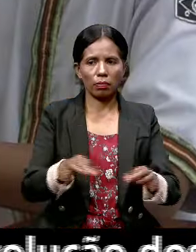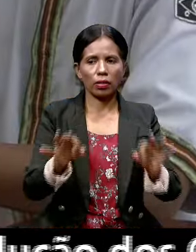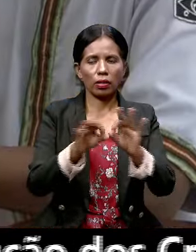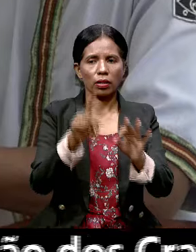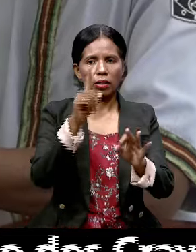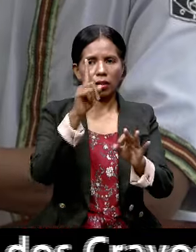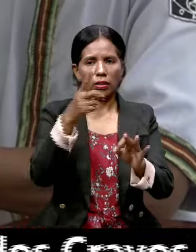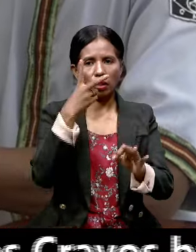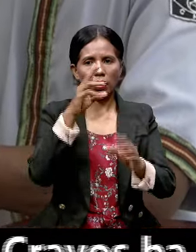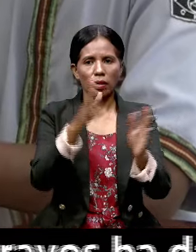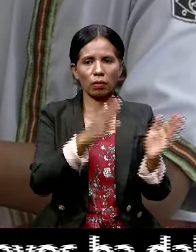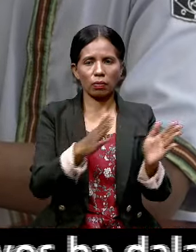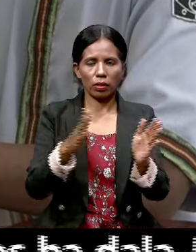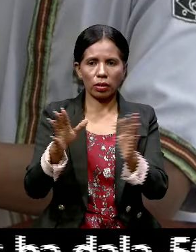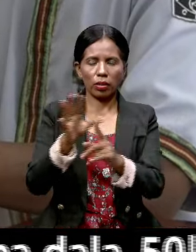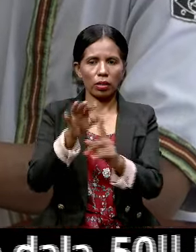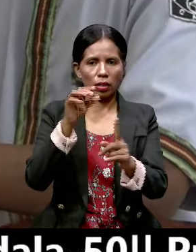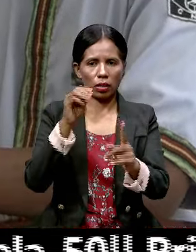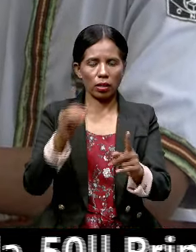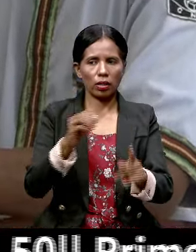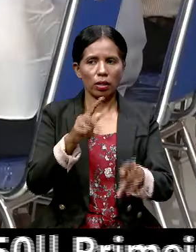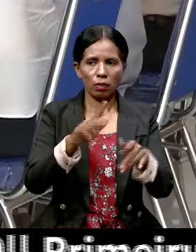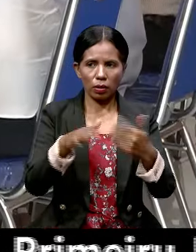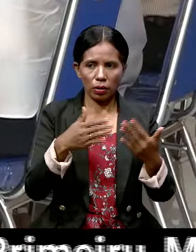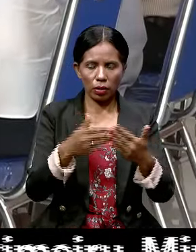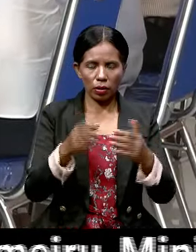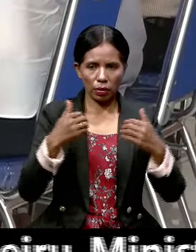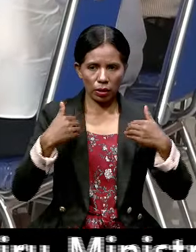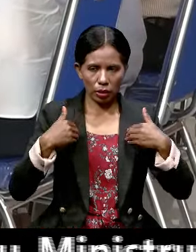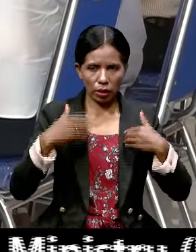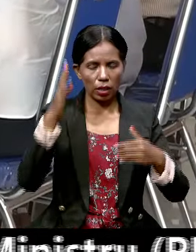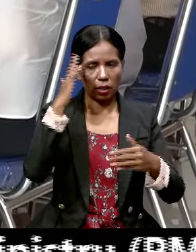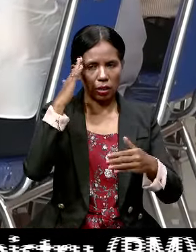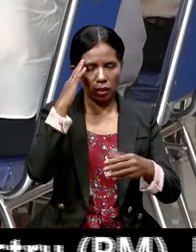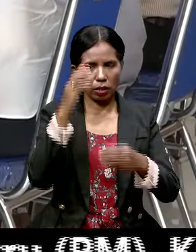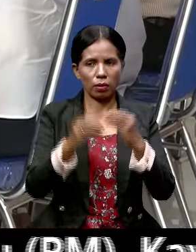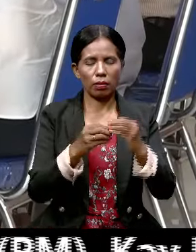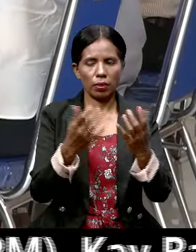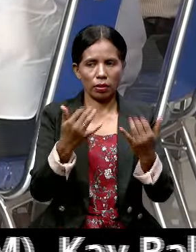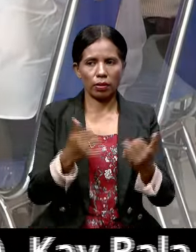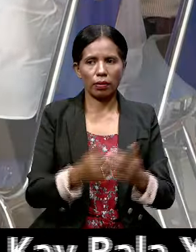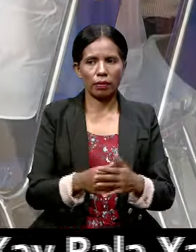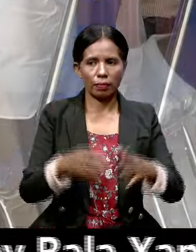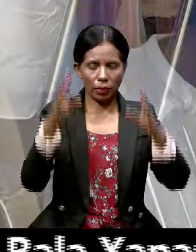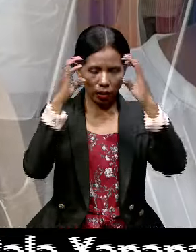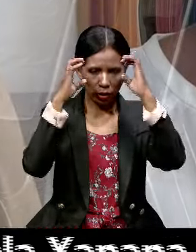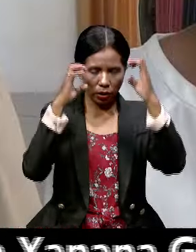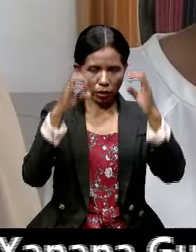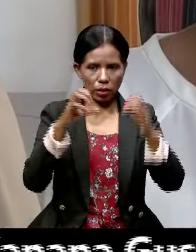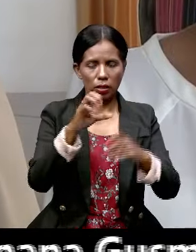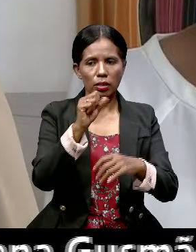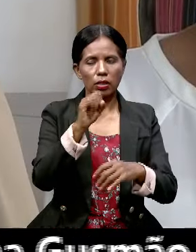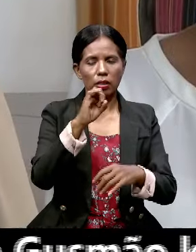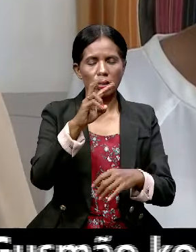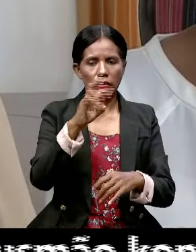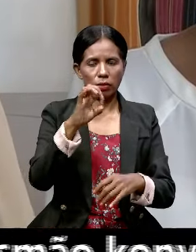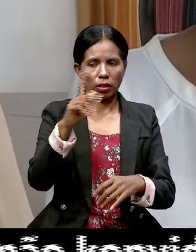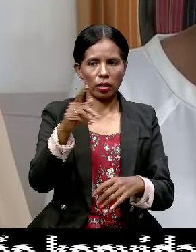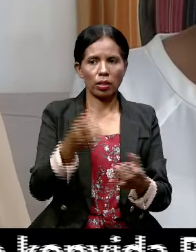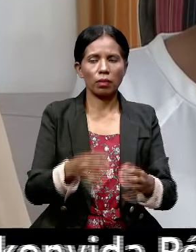a tu realiza processo de lição no ne comunidade sira bele ira conhecimento. E educação cívica sai nessa fator